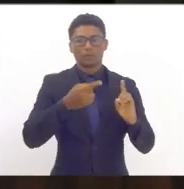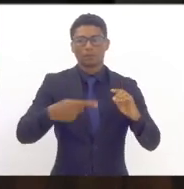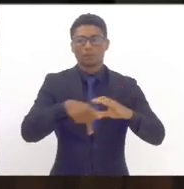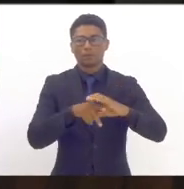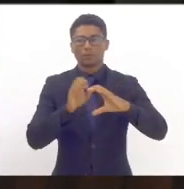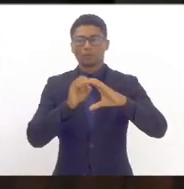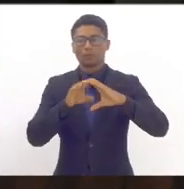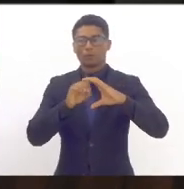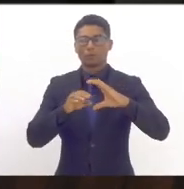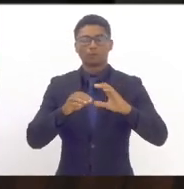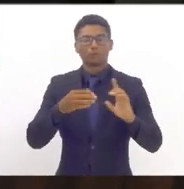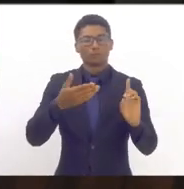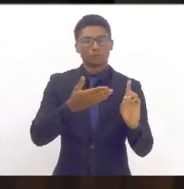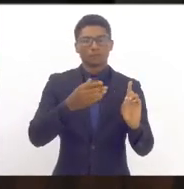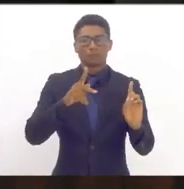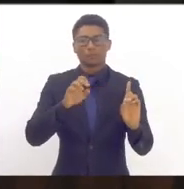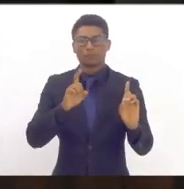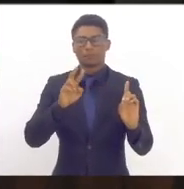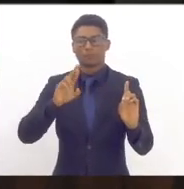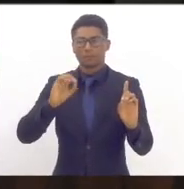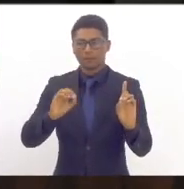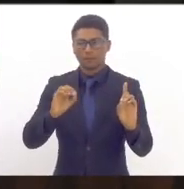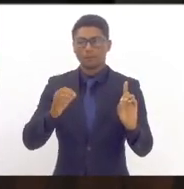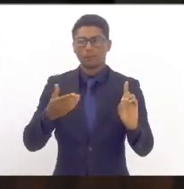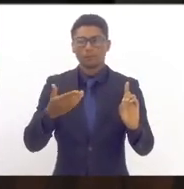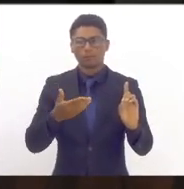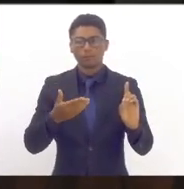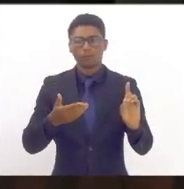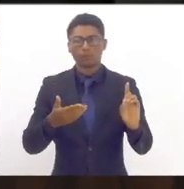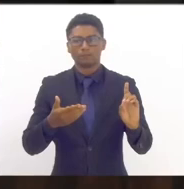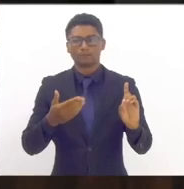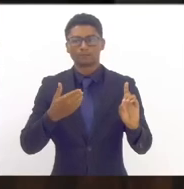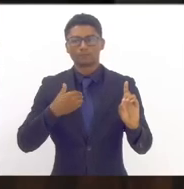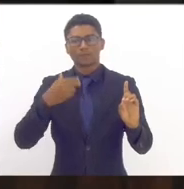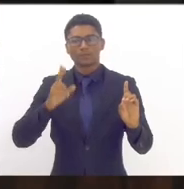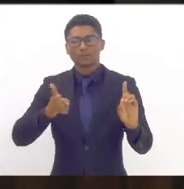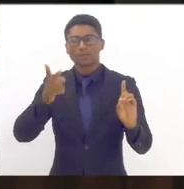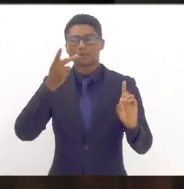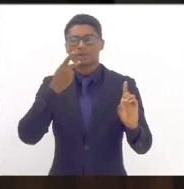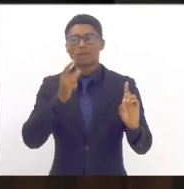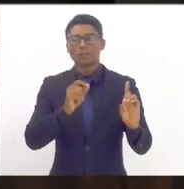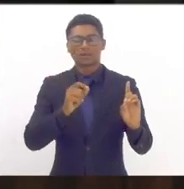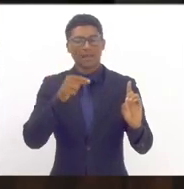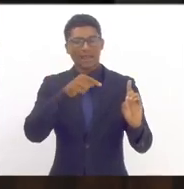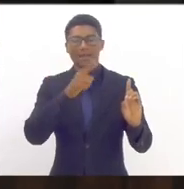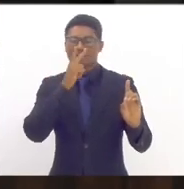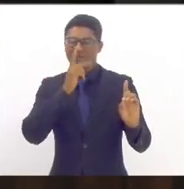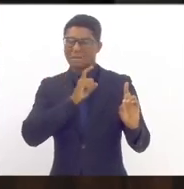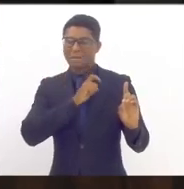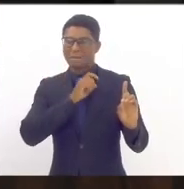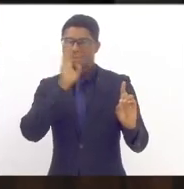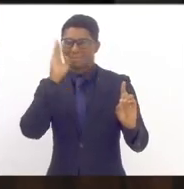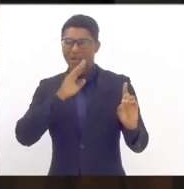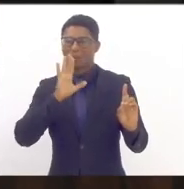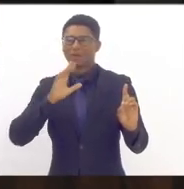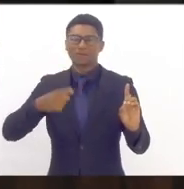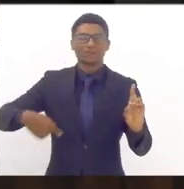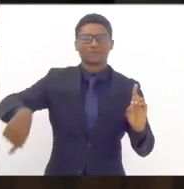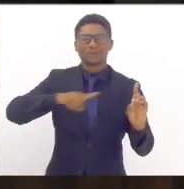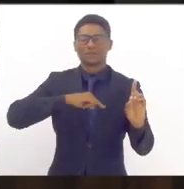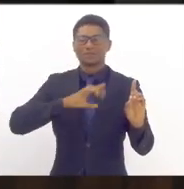Pedro Figueiredo. Aqui é formalidade, mas eu chamo o Pedro como o nosso malvado favorito.